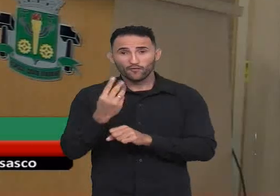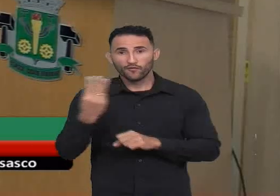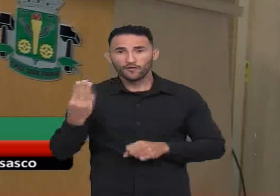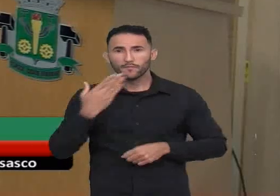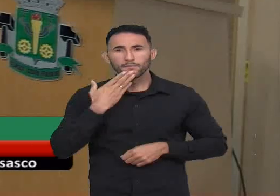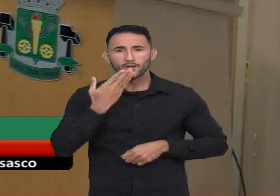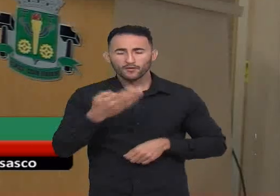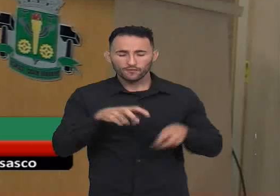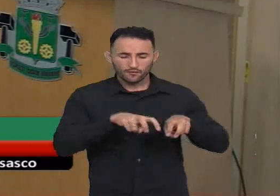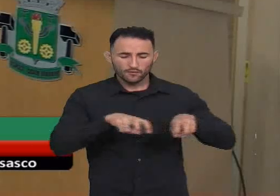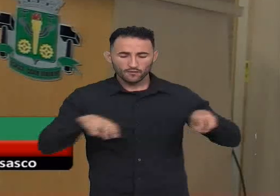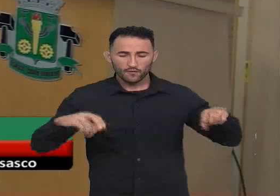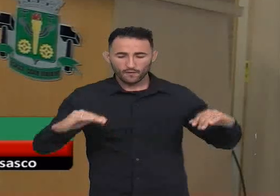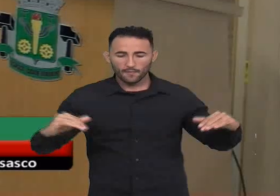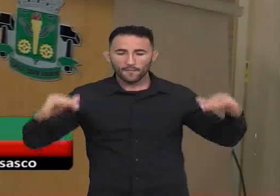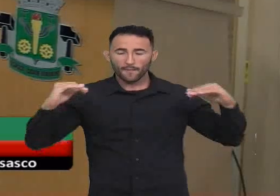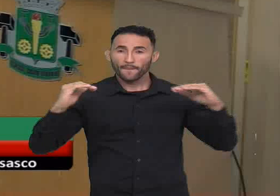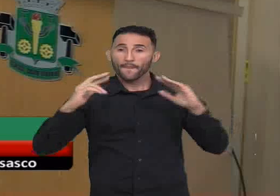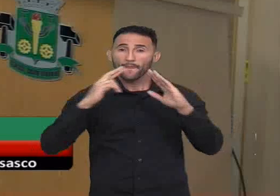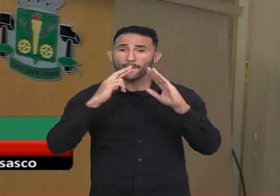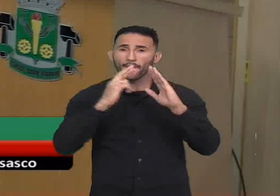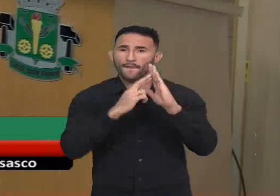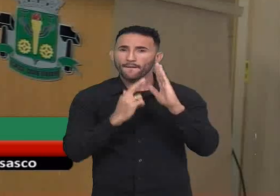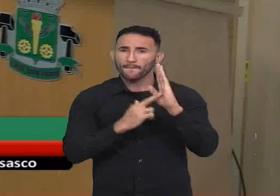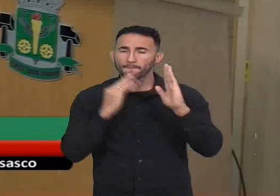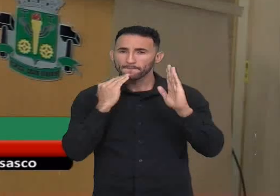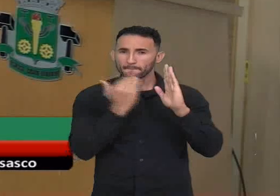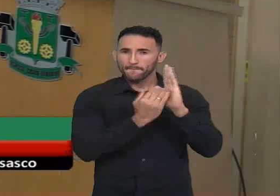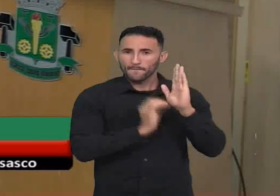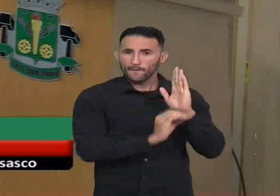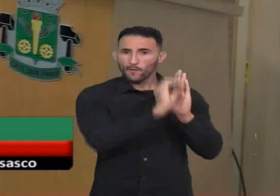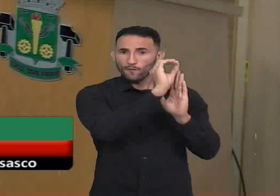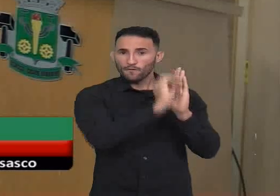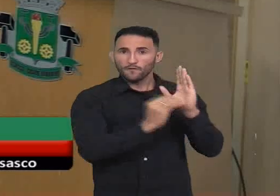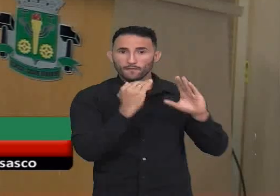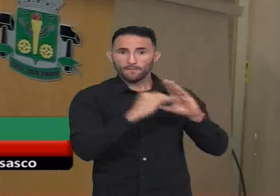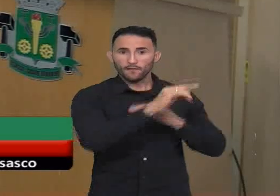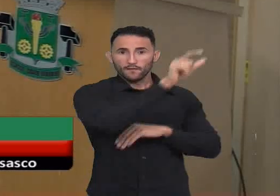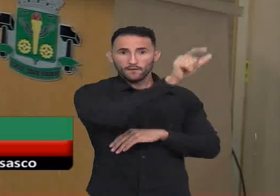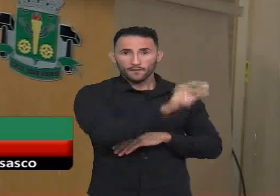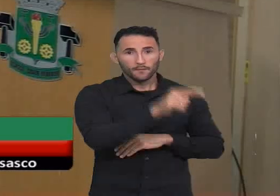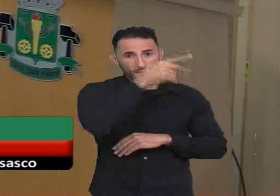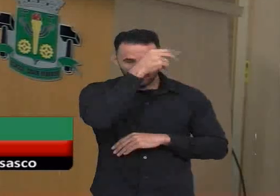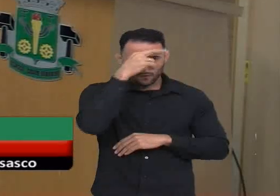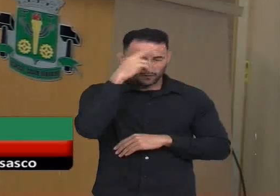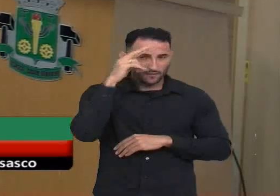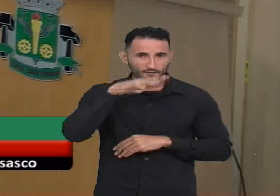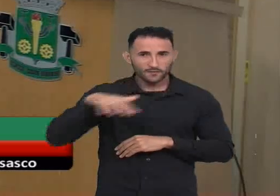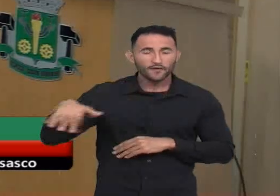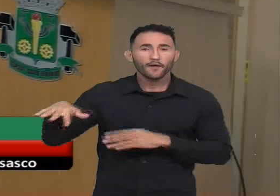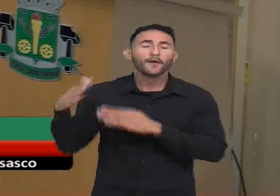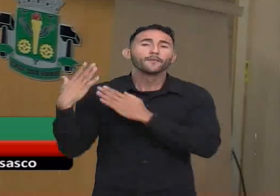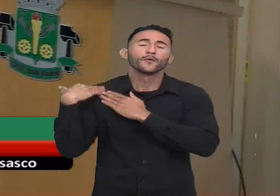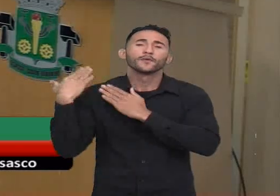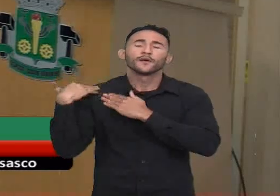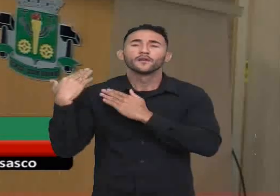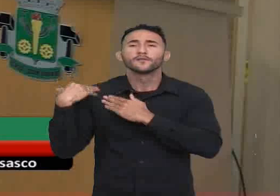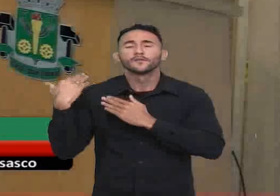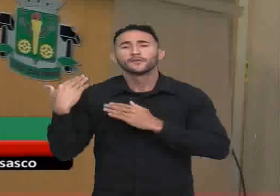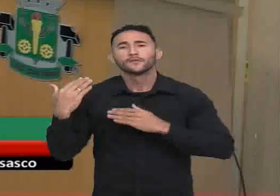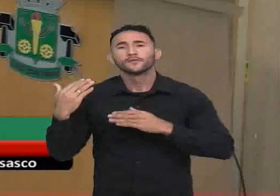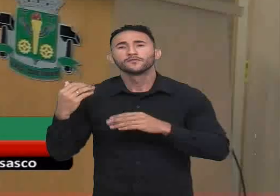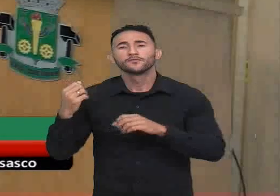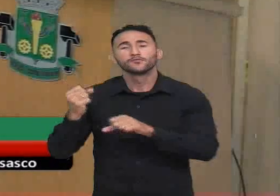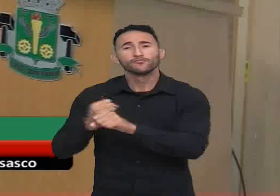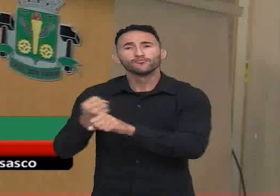mesa, observadas as formalidades regimentais, que seja enviado ofício ao senhor prefeito para que determine ao setor competente